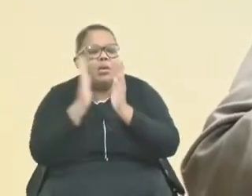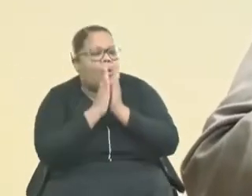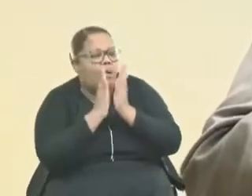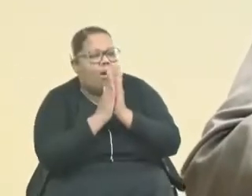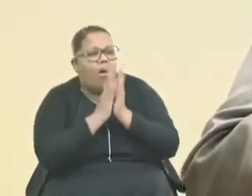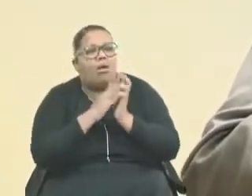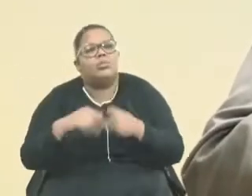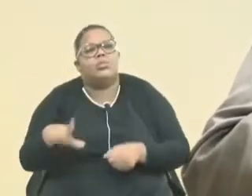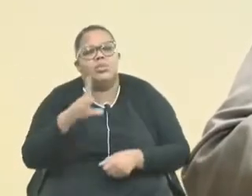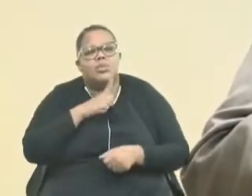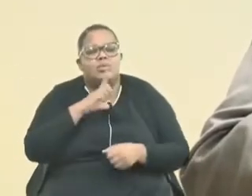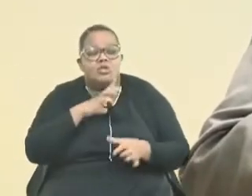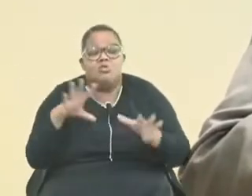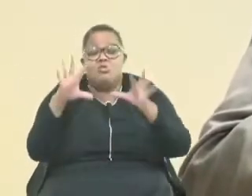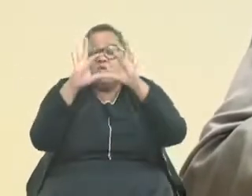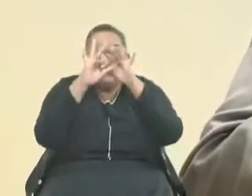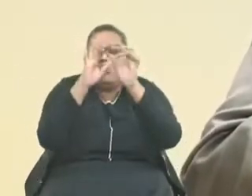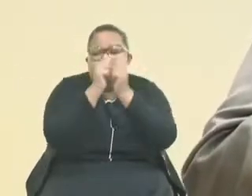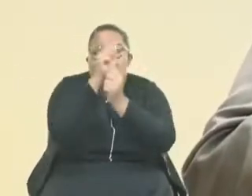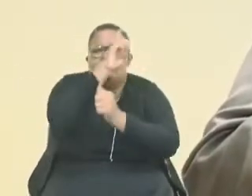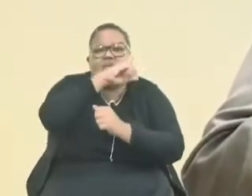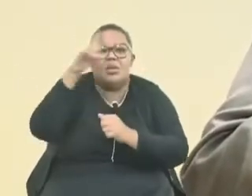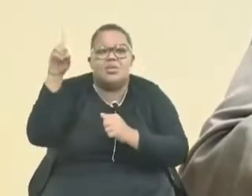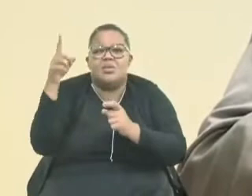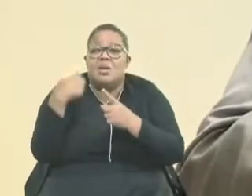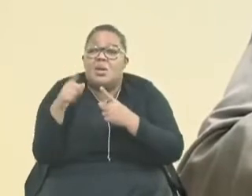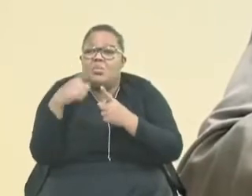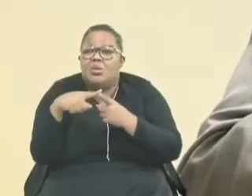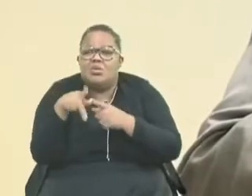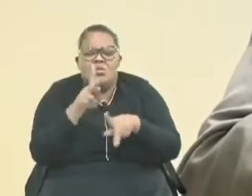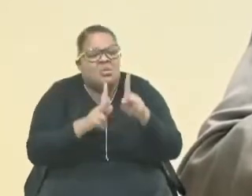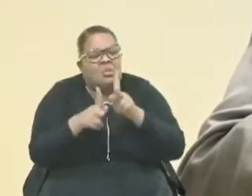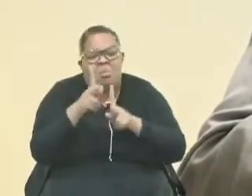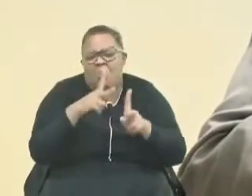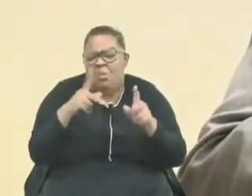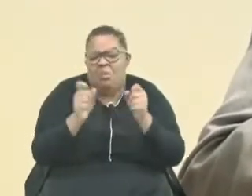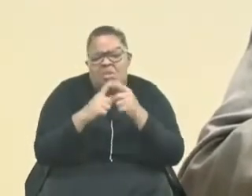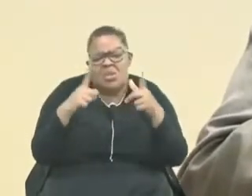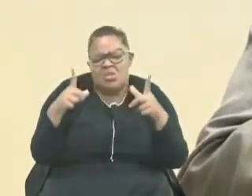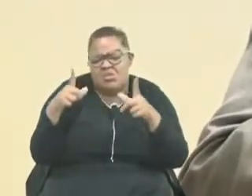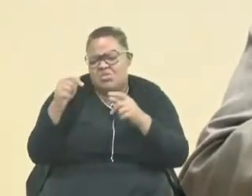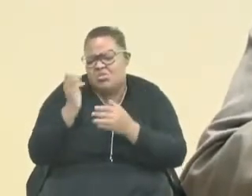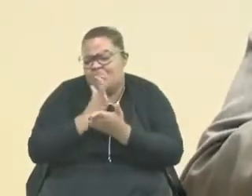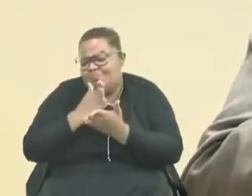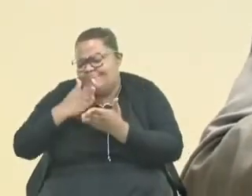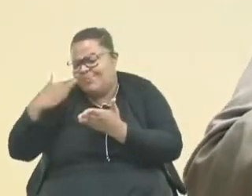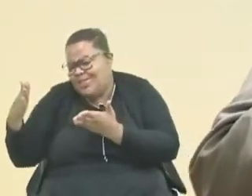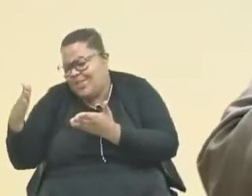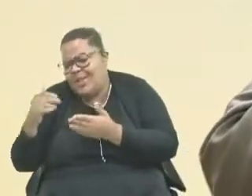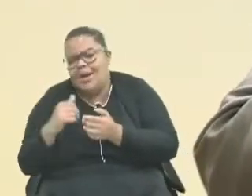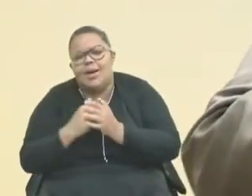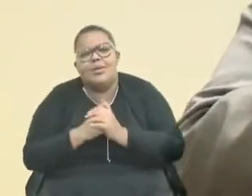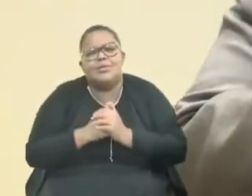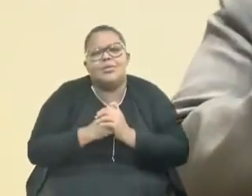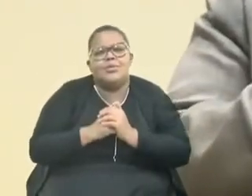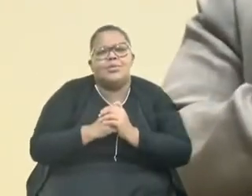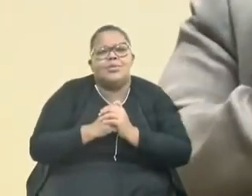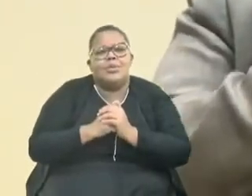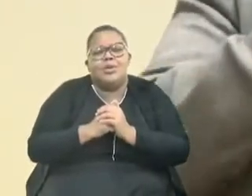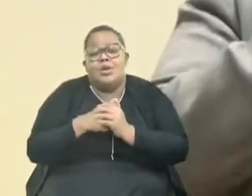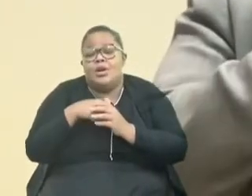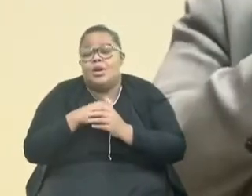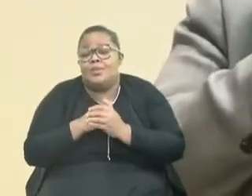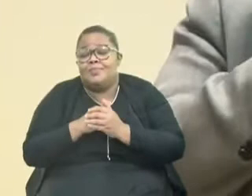senhor coisas que a nossa geração foi deixando de lado nós trocamos esse momento de oração por